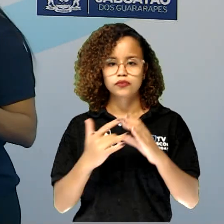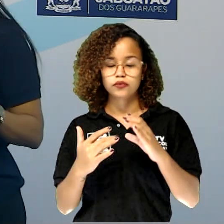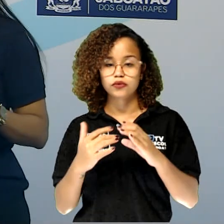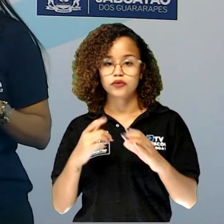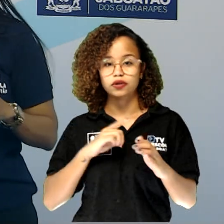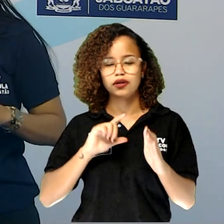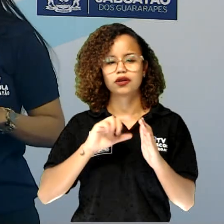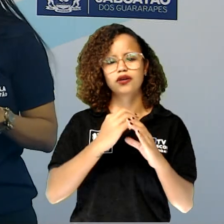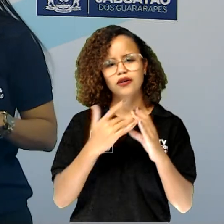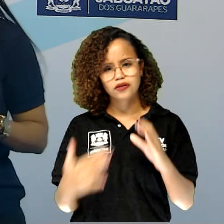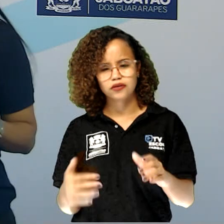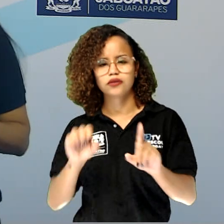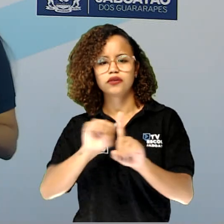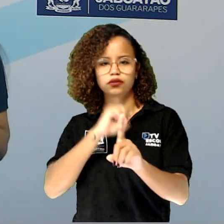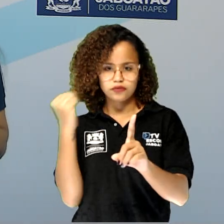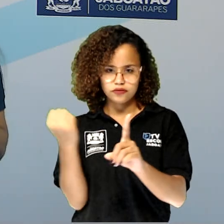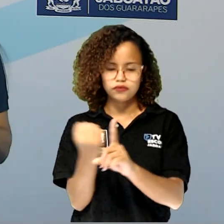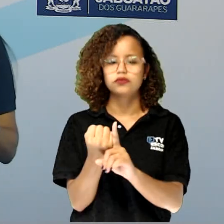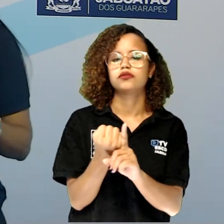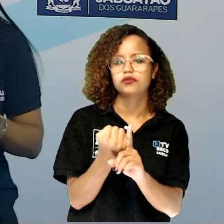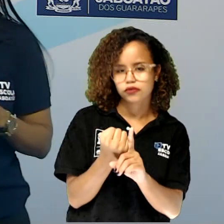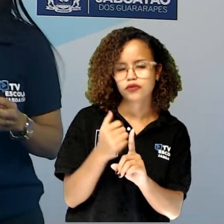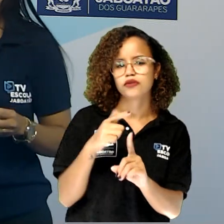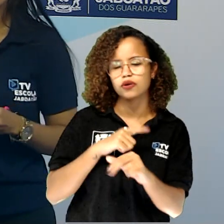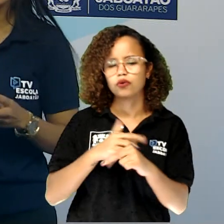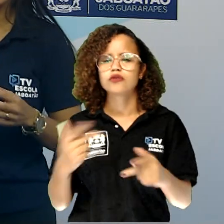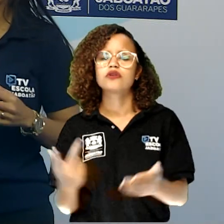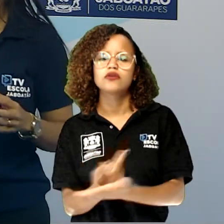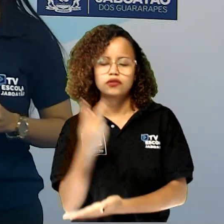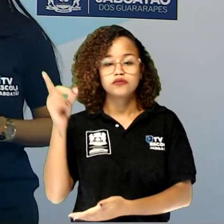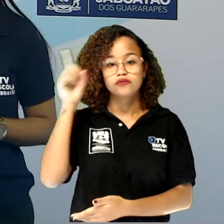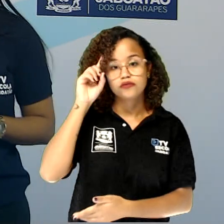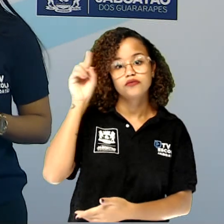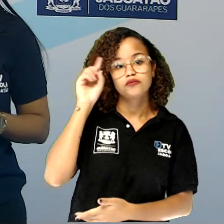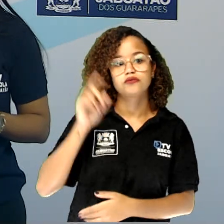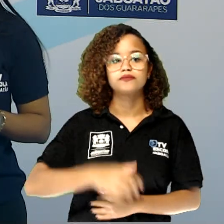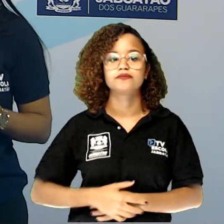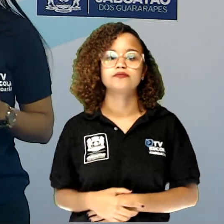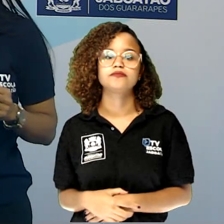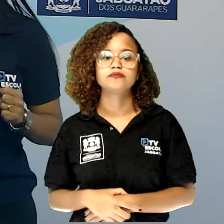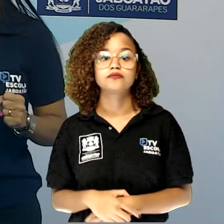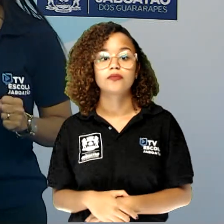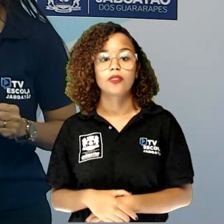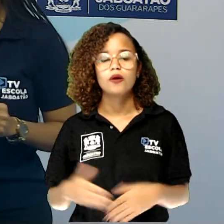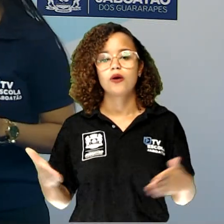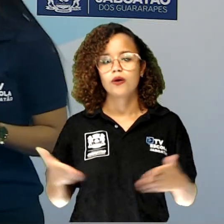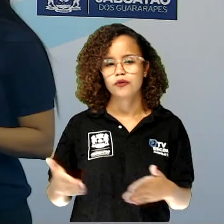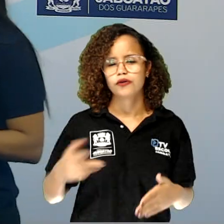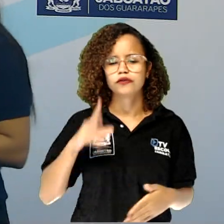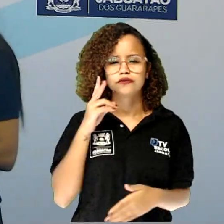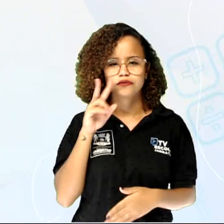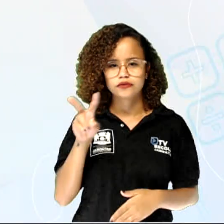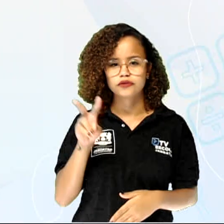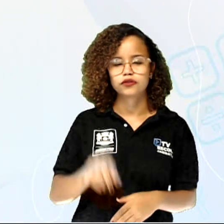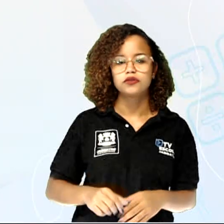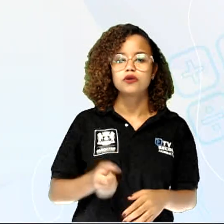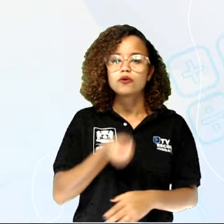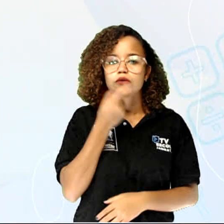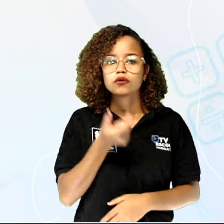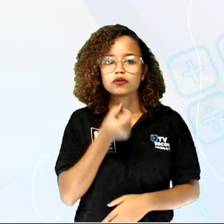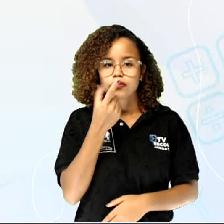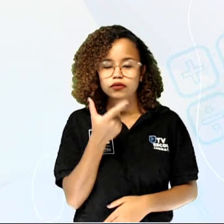social, geralmente tem um caráterzinho social, traz algo que está acontecendo no dia a dia. Aqui a gente vai ver uma anedota. Deixa